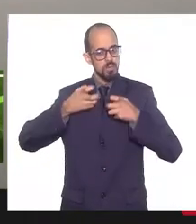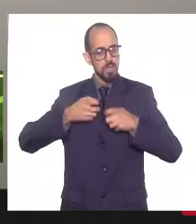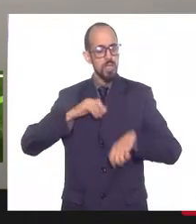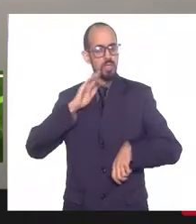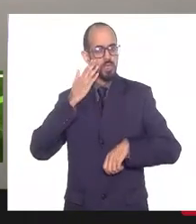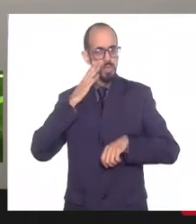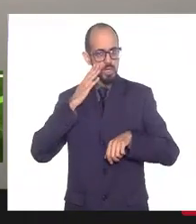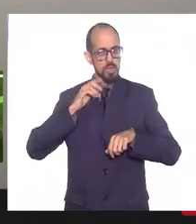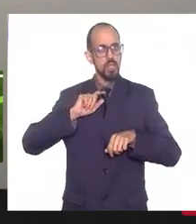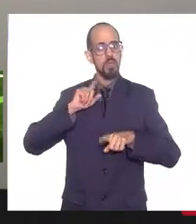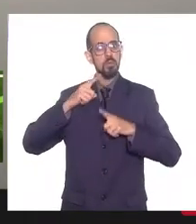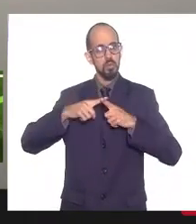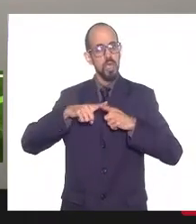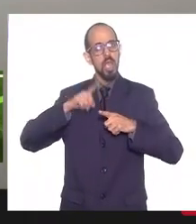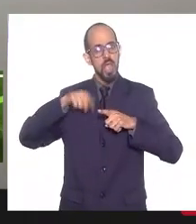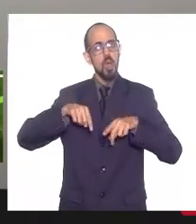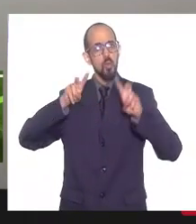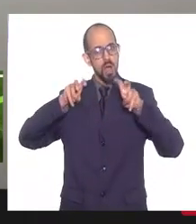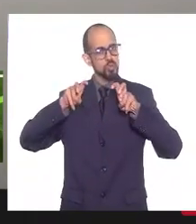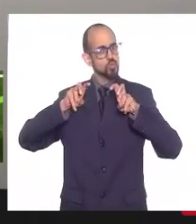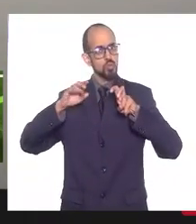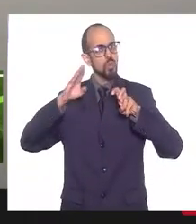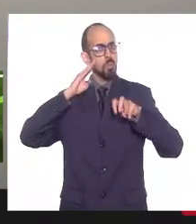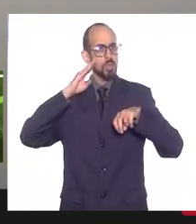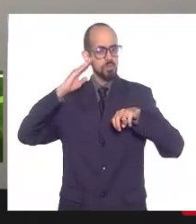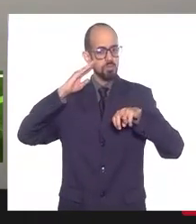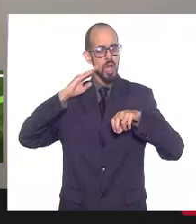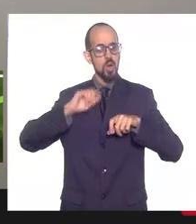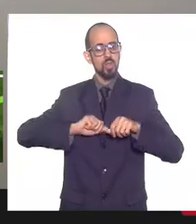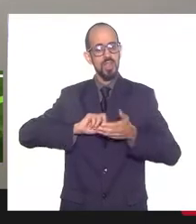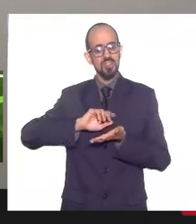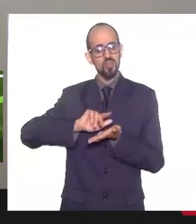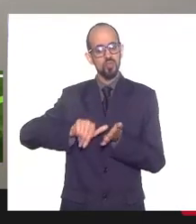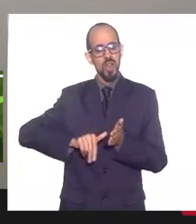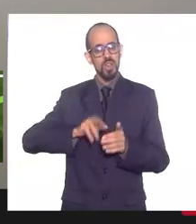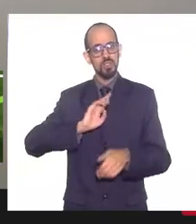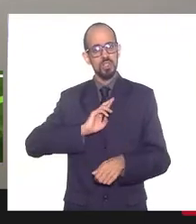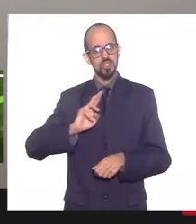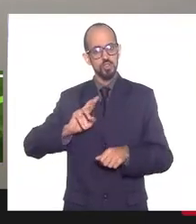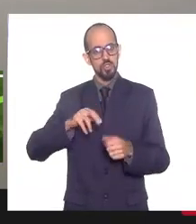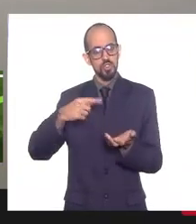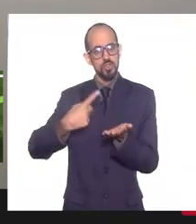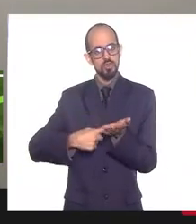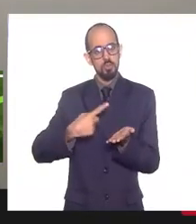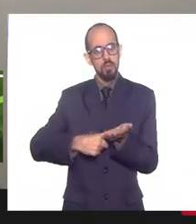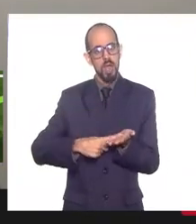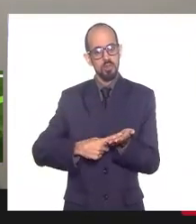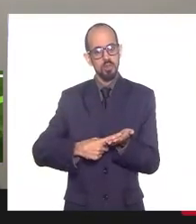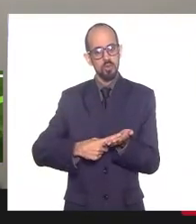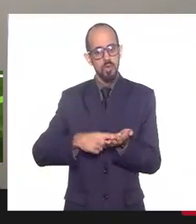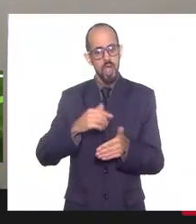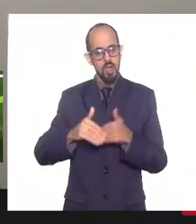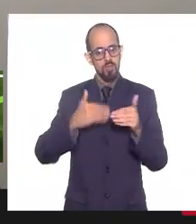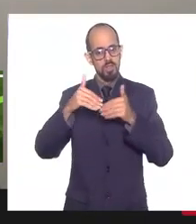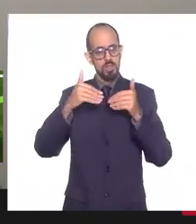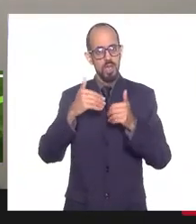alguma é central que as diferentes religiões tivessem um pacto avançado no sentido de